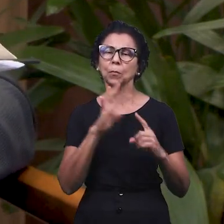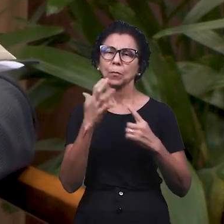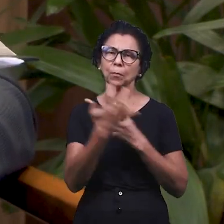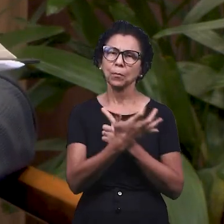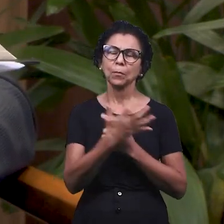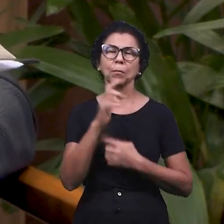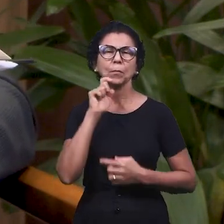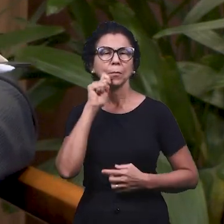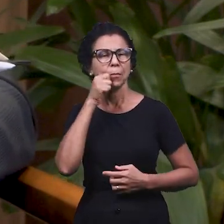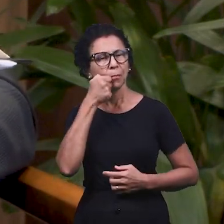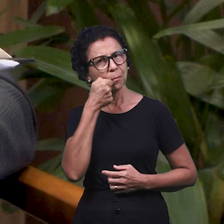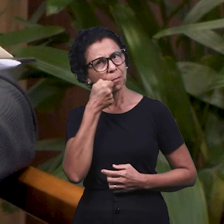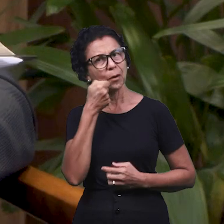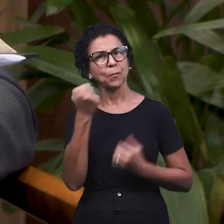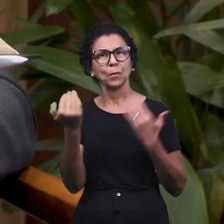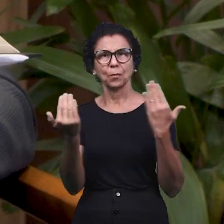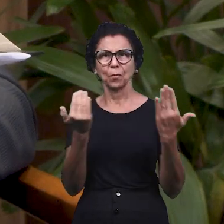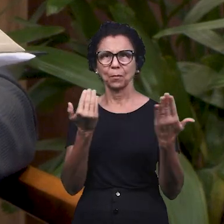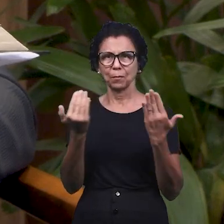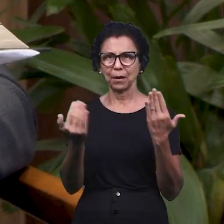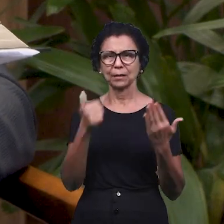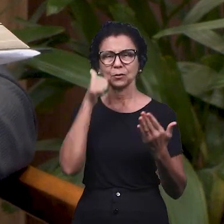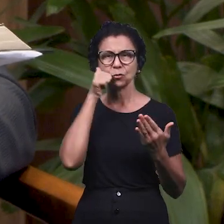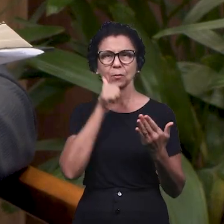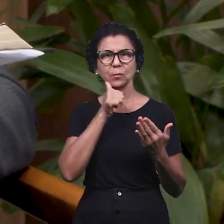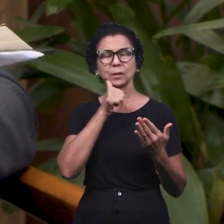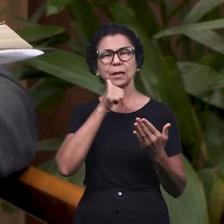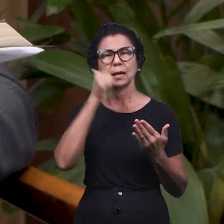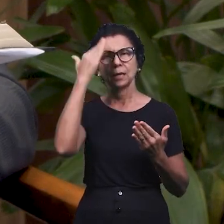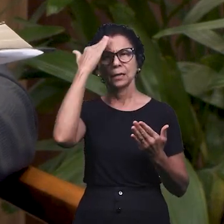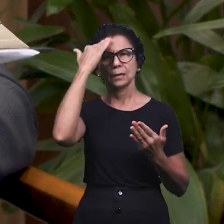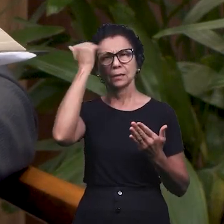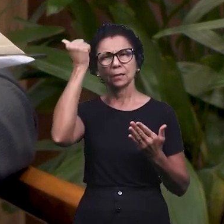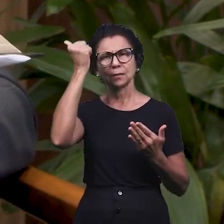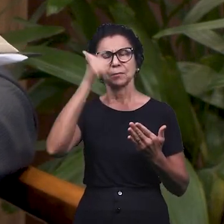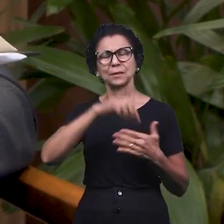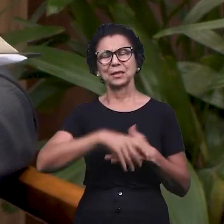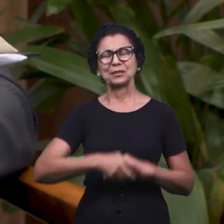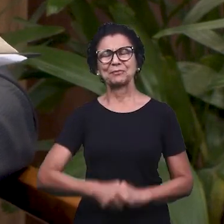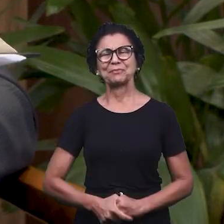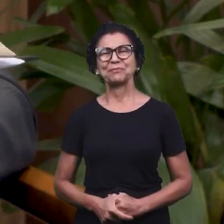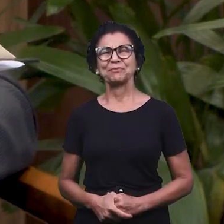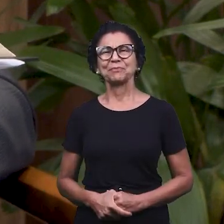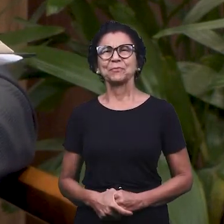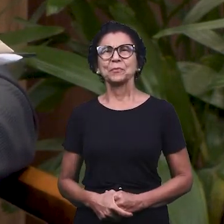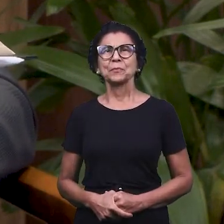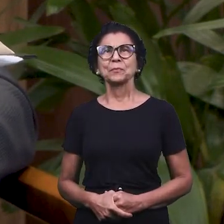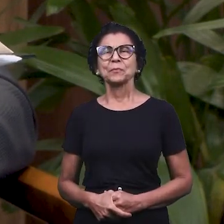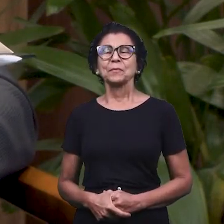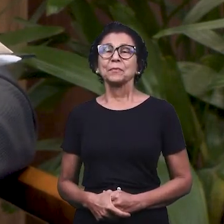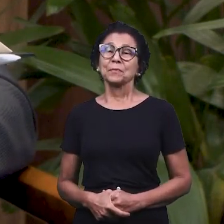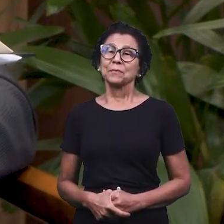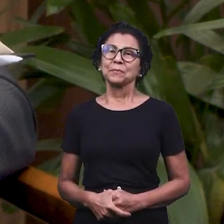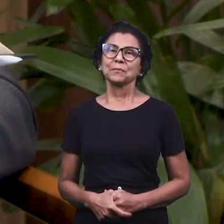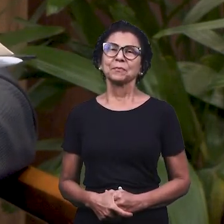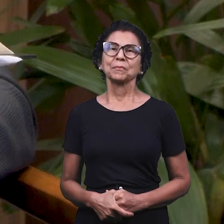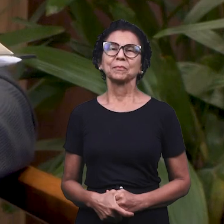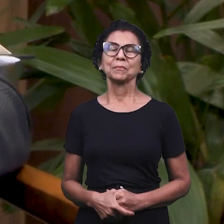o pão. Ela faz uma comparação da mulher virtuosa. Mas aqui, naturalmente, deixa registrado para